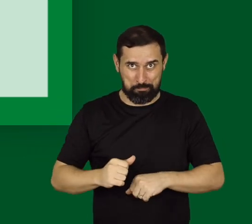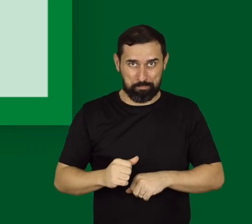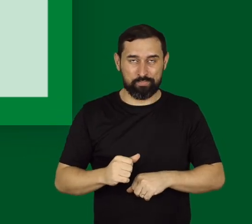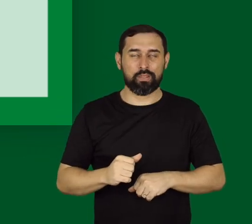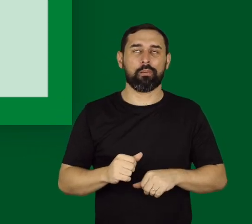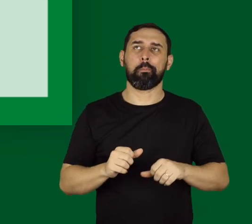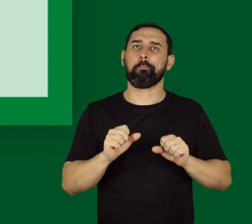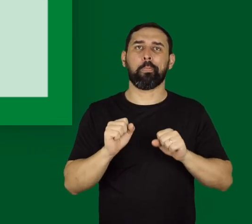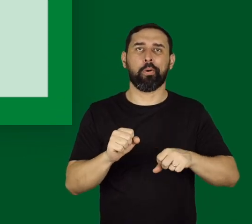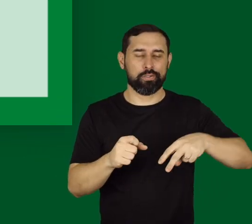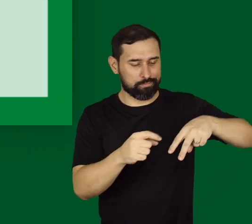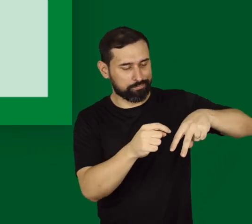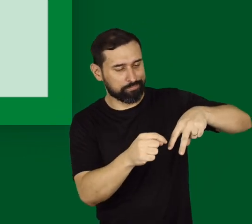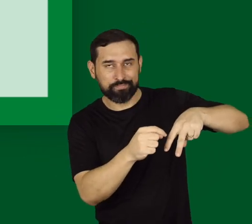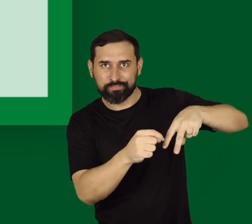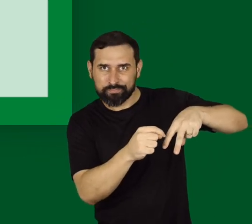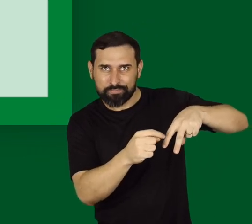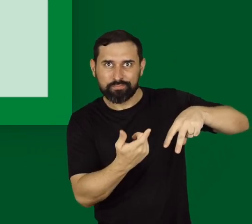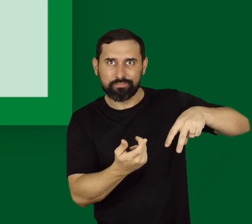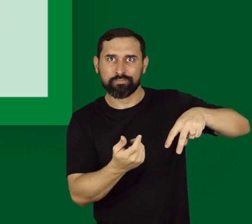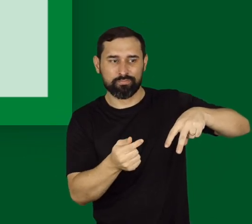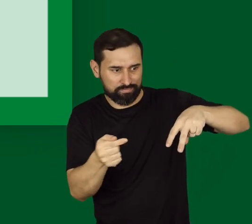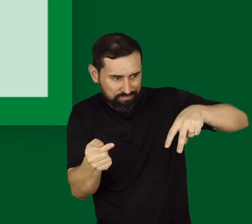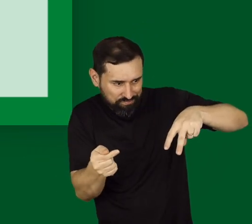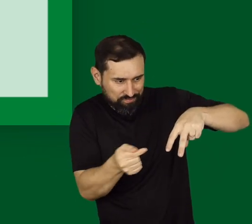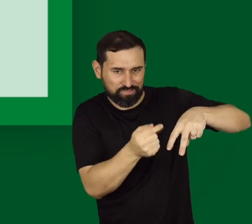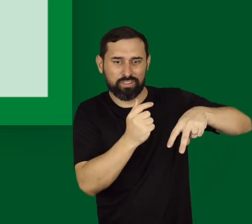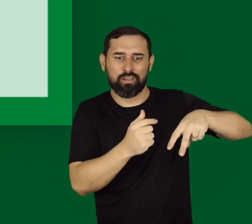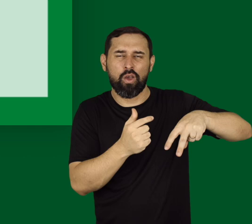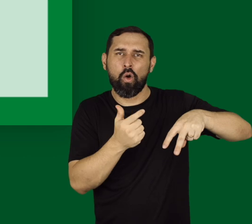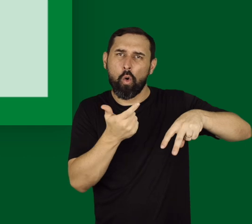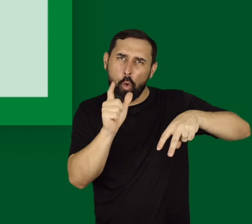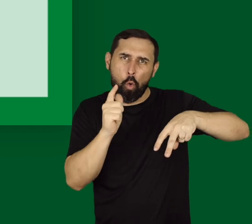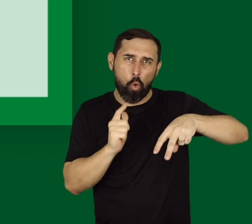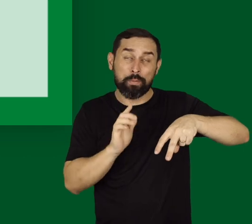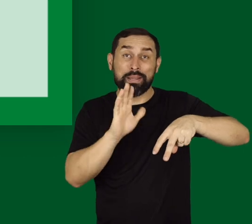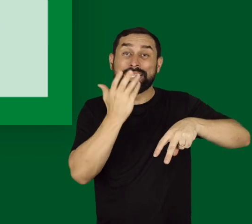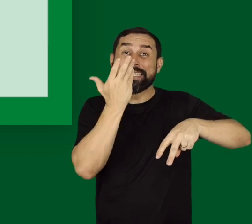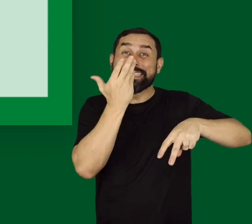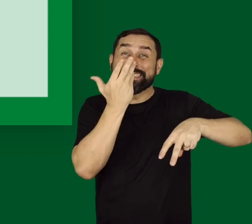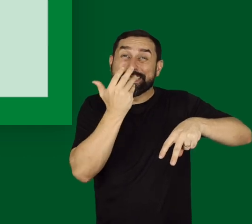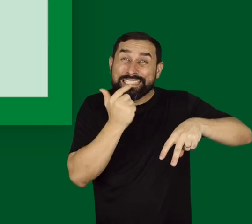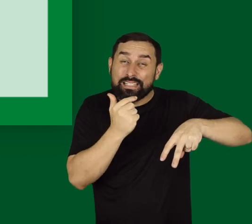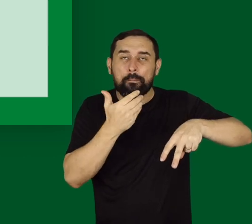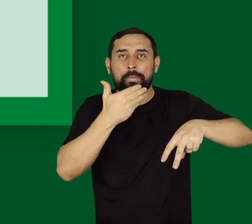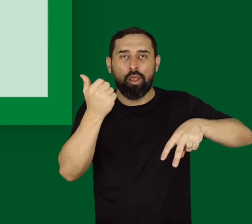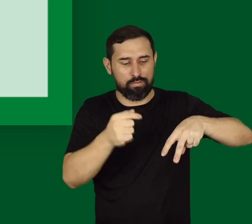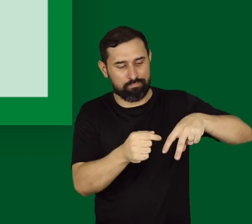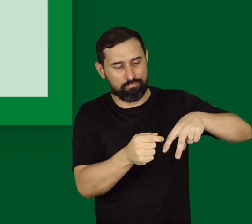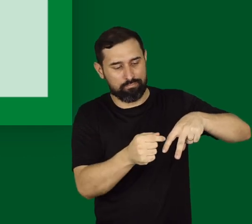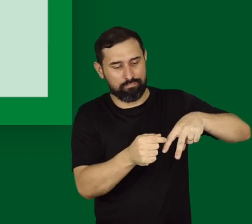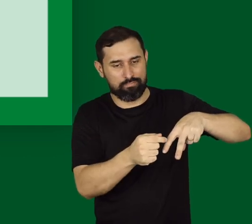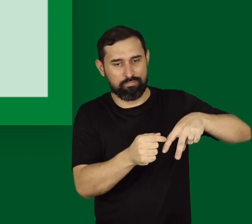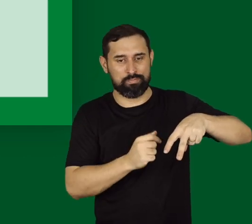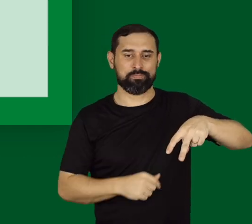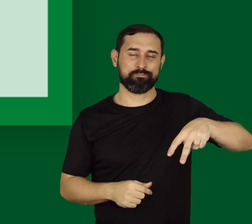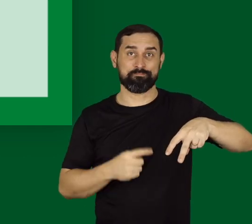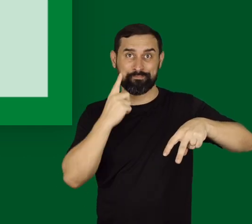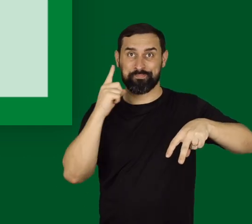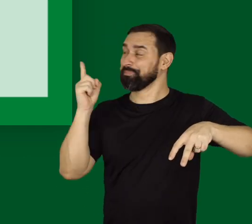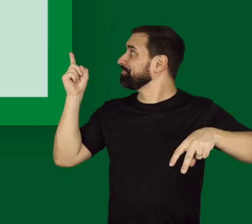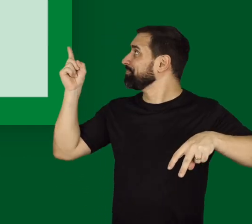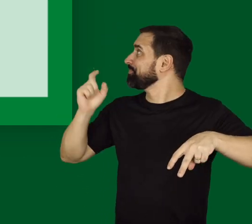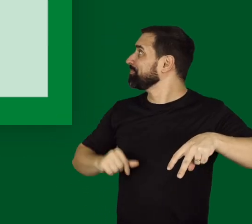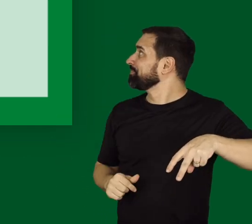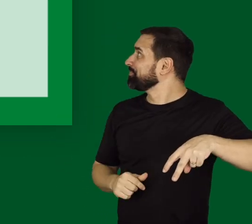nas habilidades. Pode ser usado o fêmur distal, pode ser usado o húmero, mas em criança a gente usa